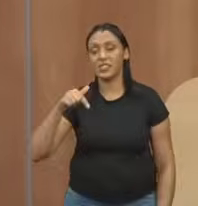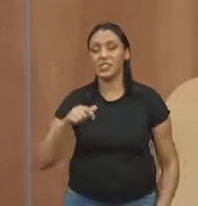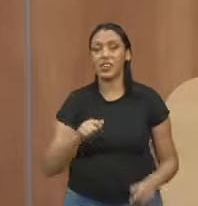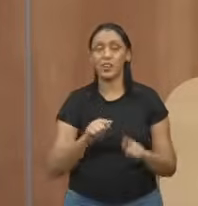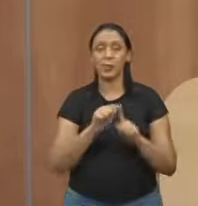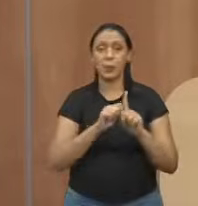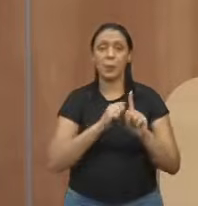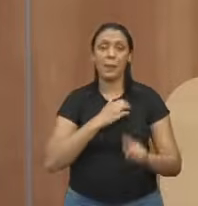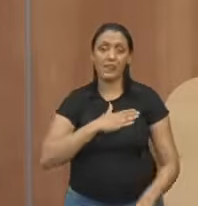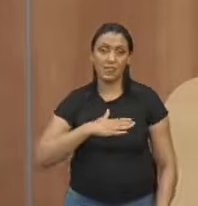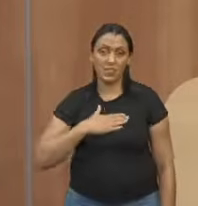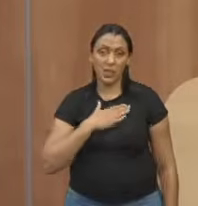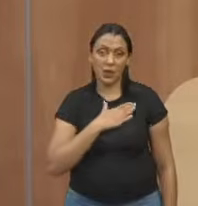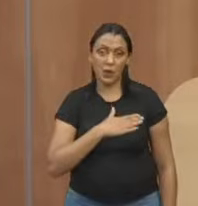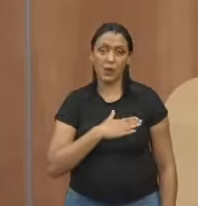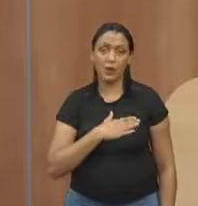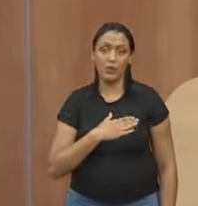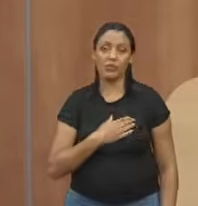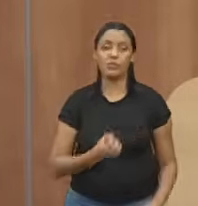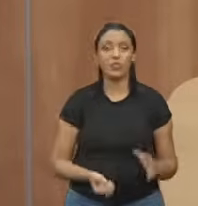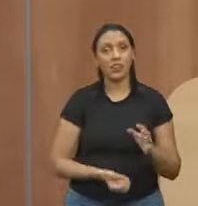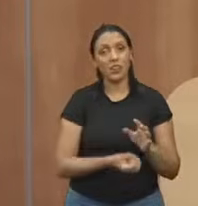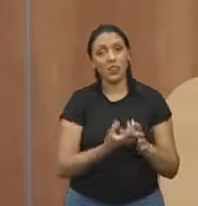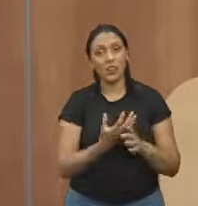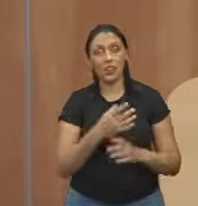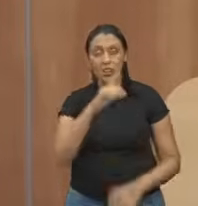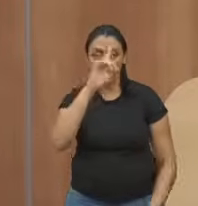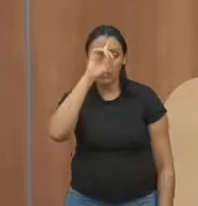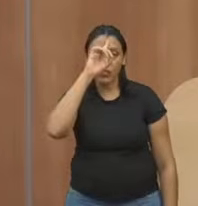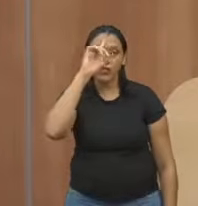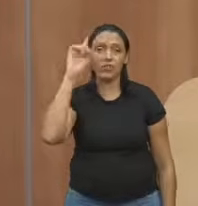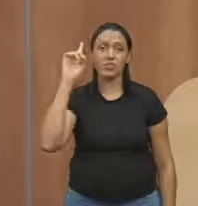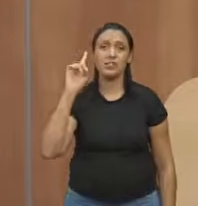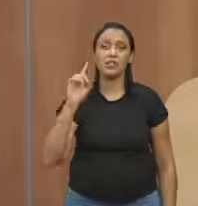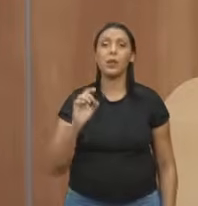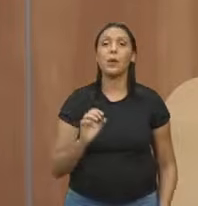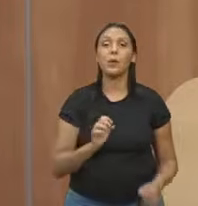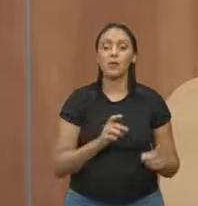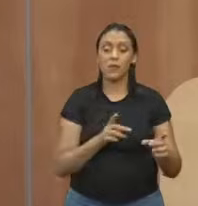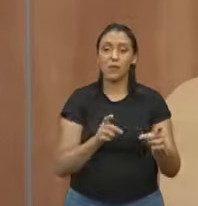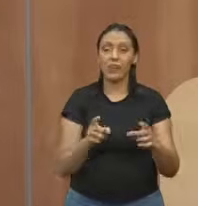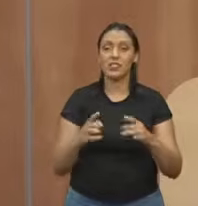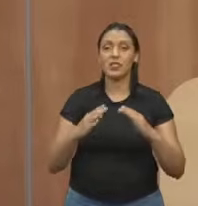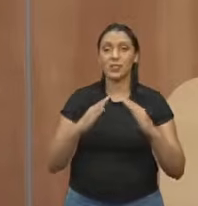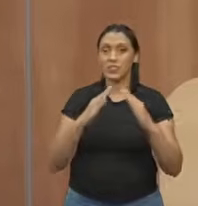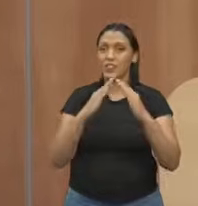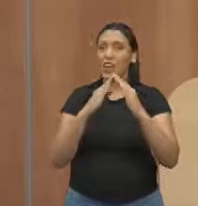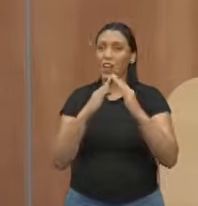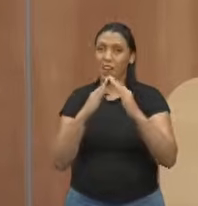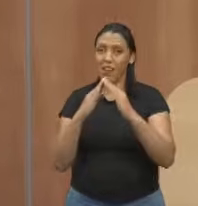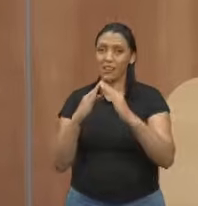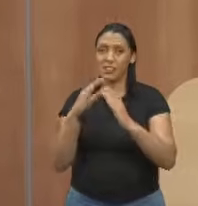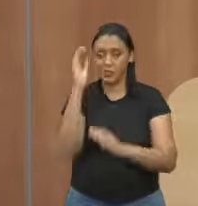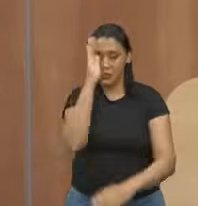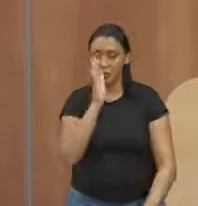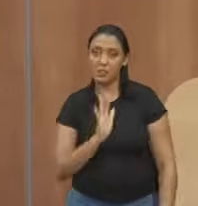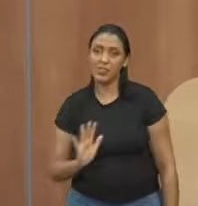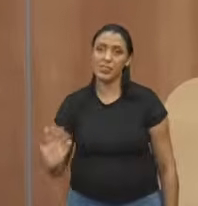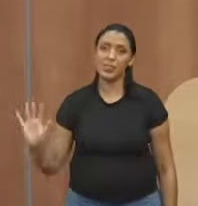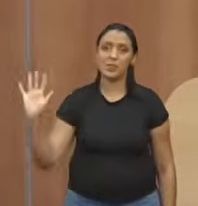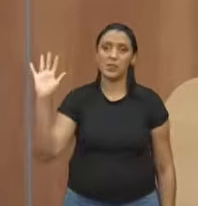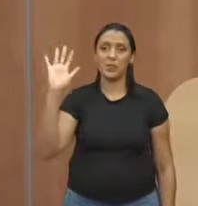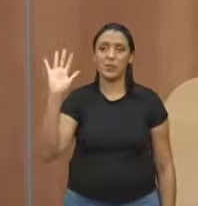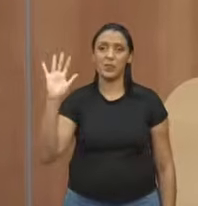institui oficialmente o Dia do Corretor de Imóveis no Brasil. A data de 27 de agosto faz referência